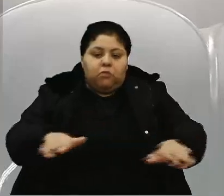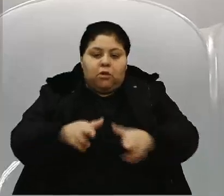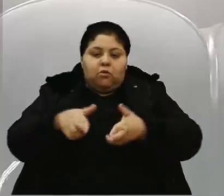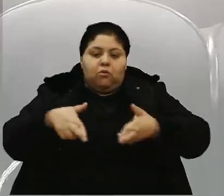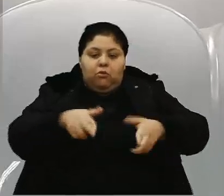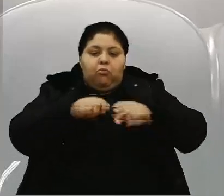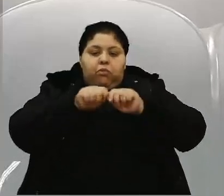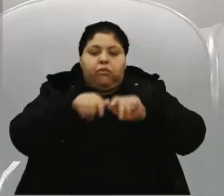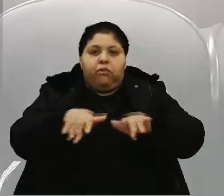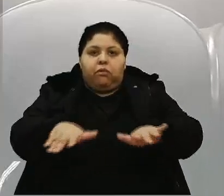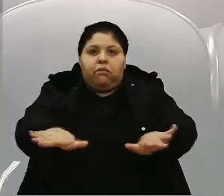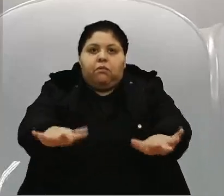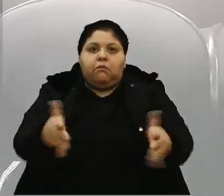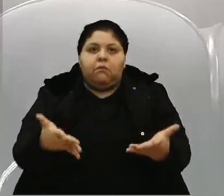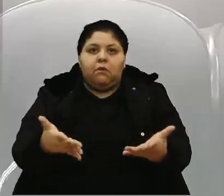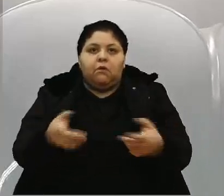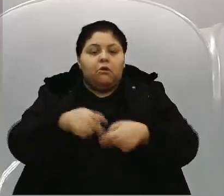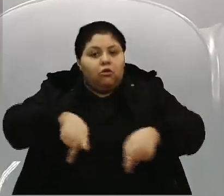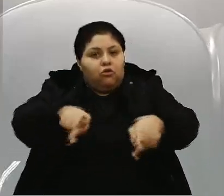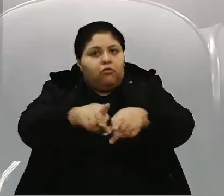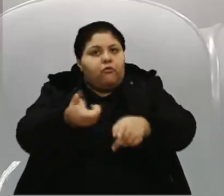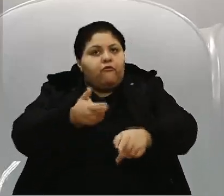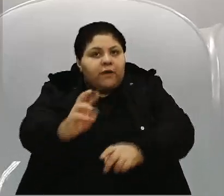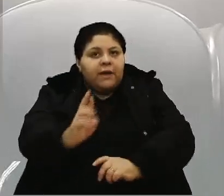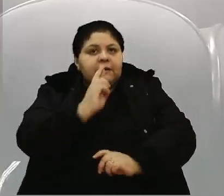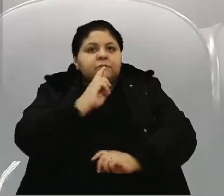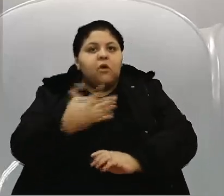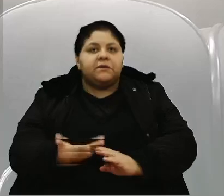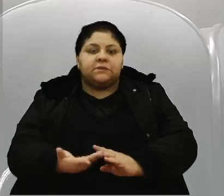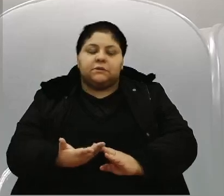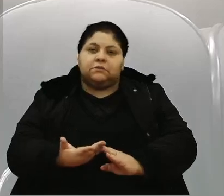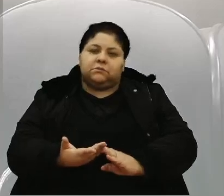embora. E o povo quer respostas.